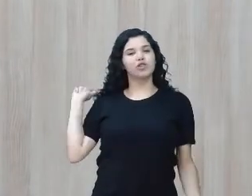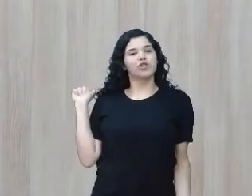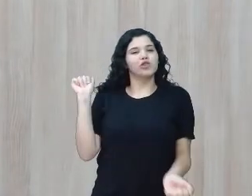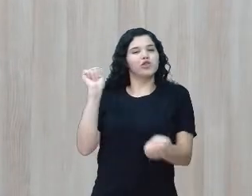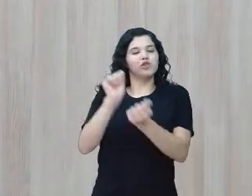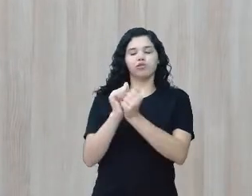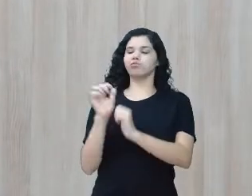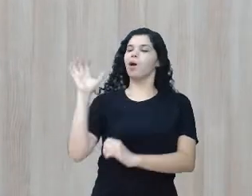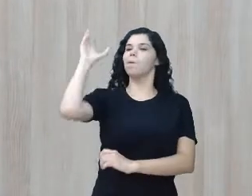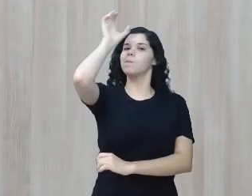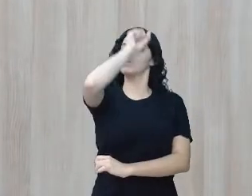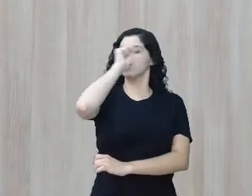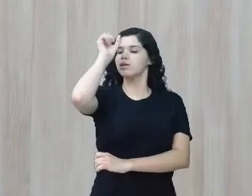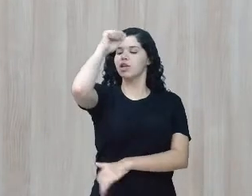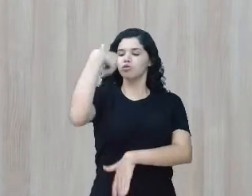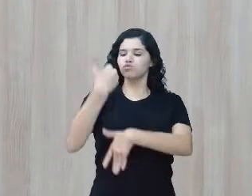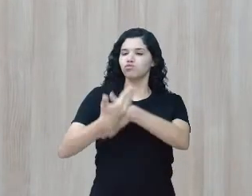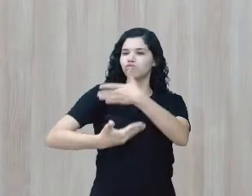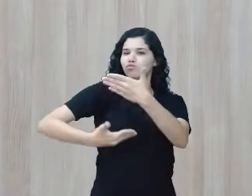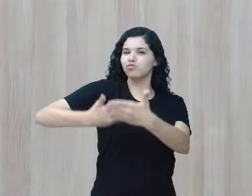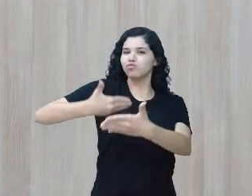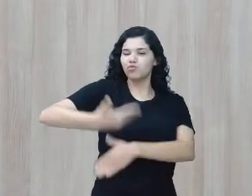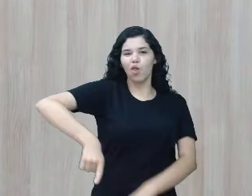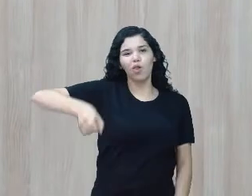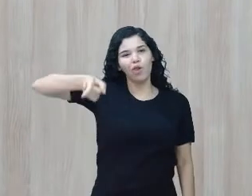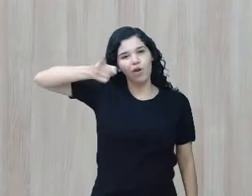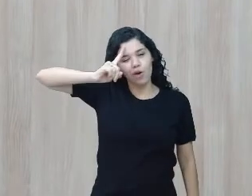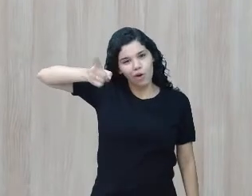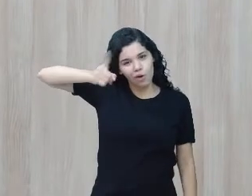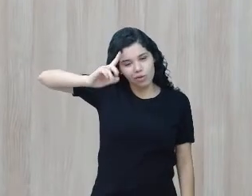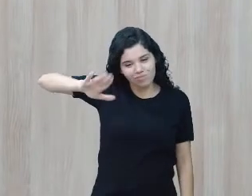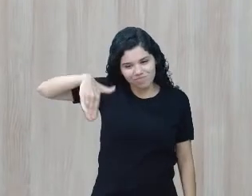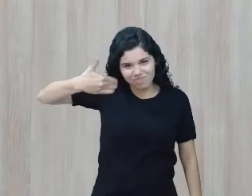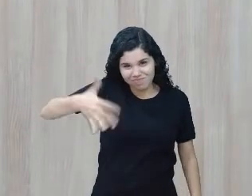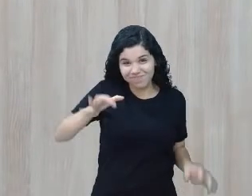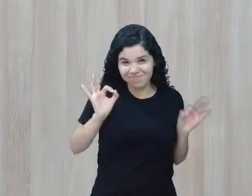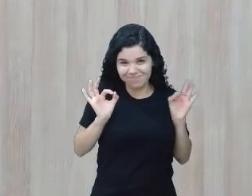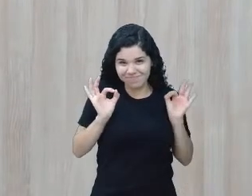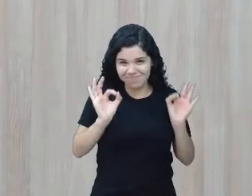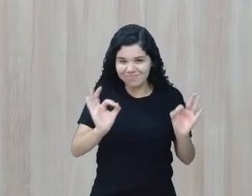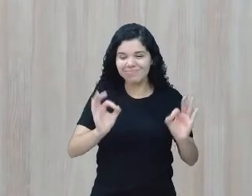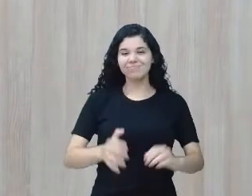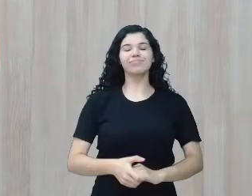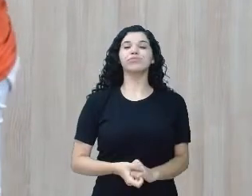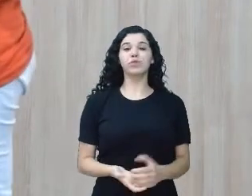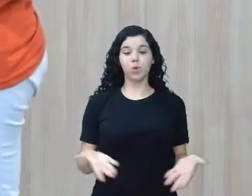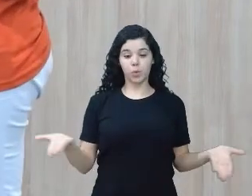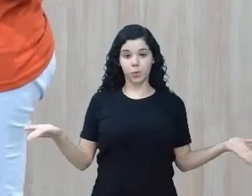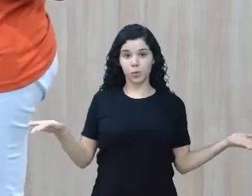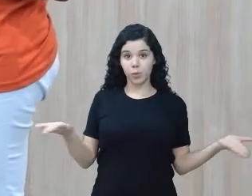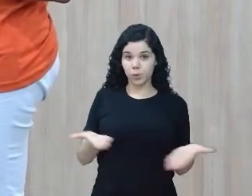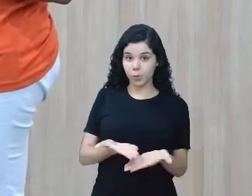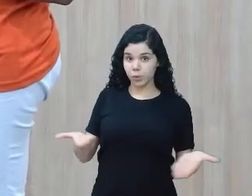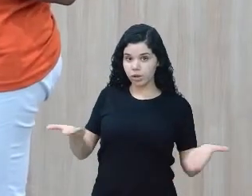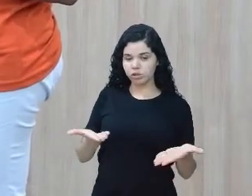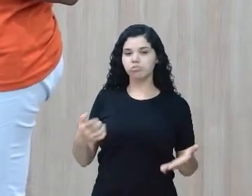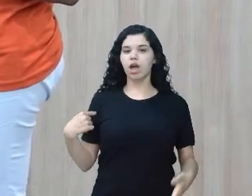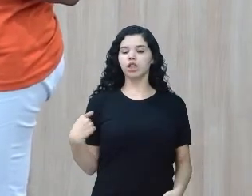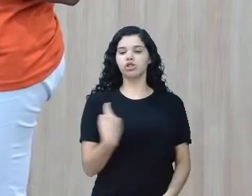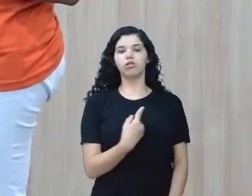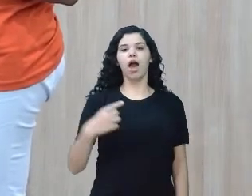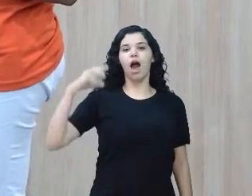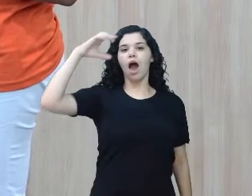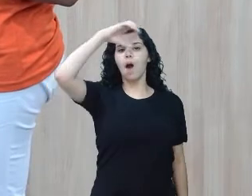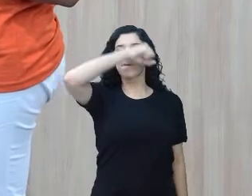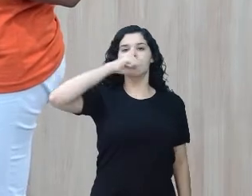junto, para que a gente possa estar aprendendo cada dia mais. Tá certo? E hoje nós iremos aprender